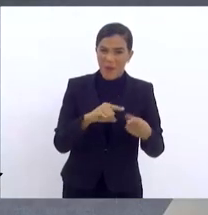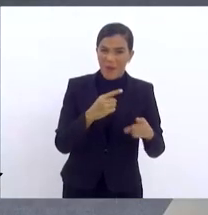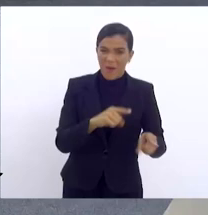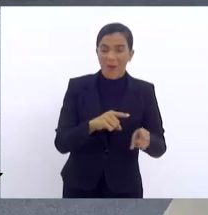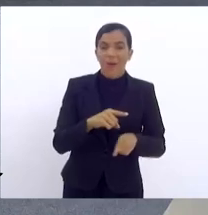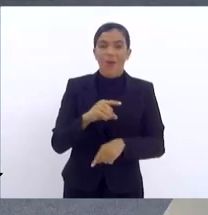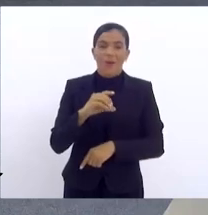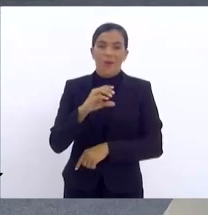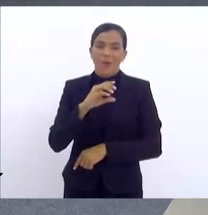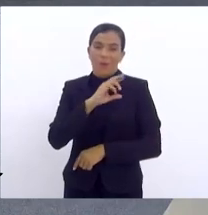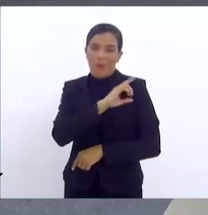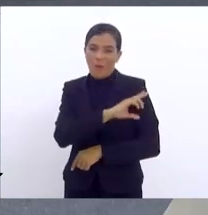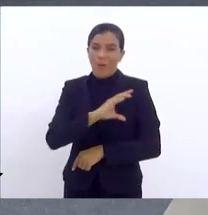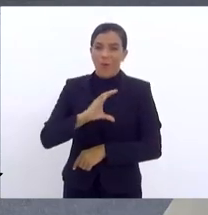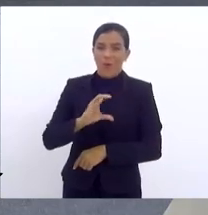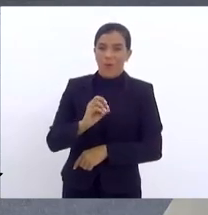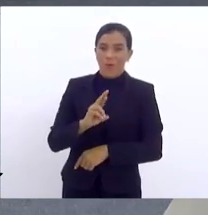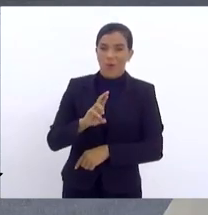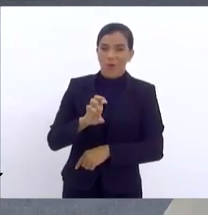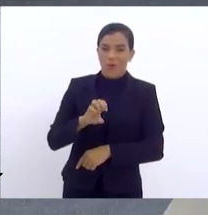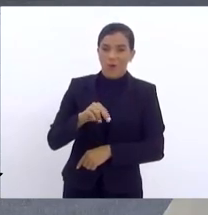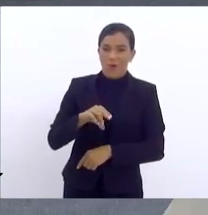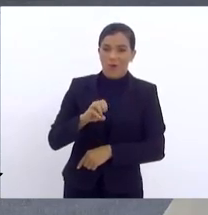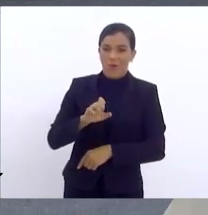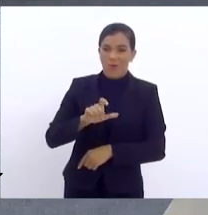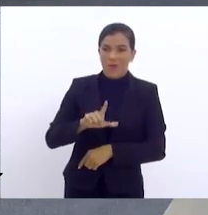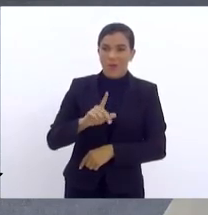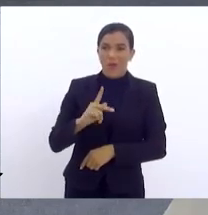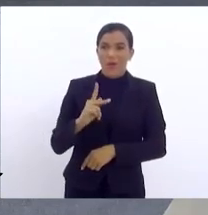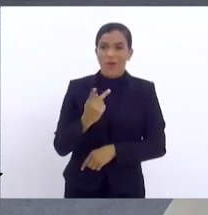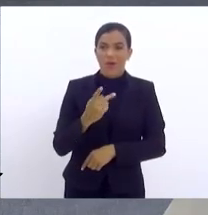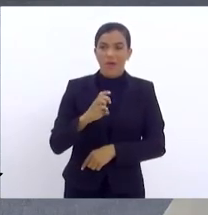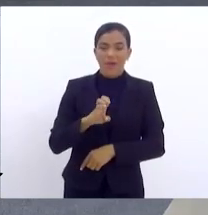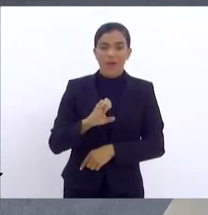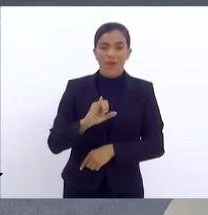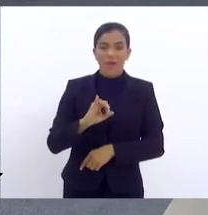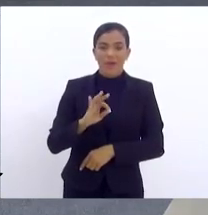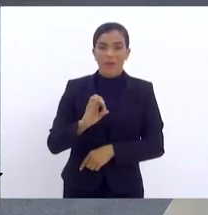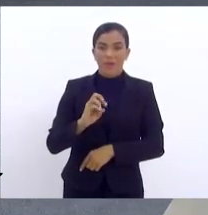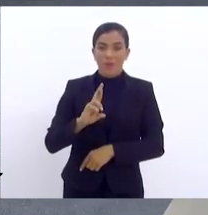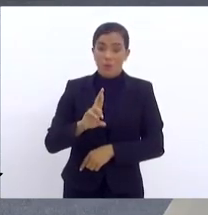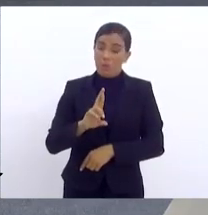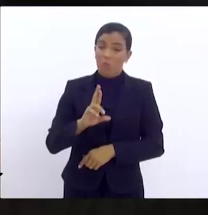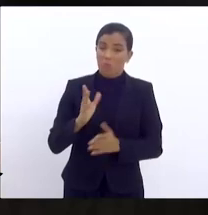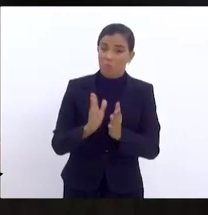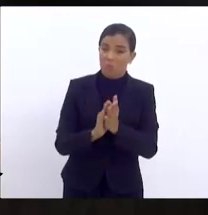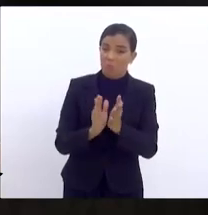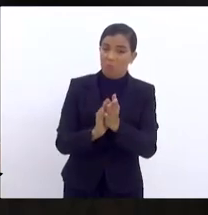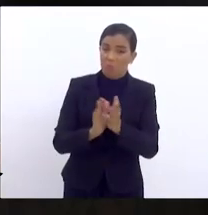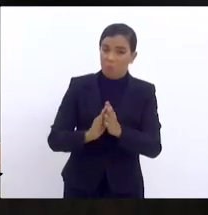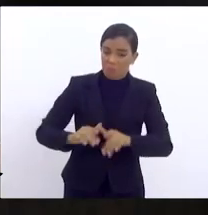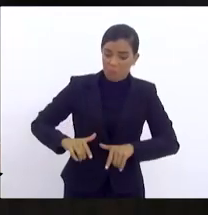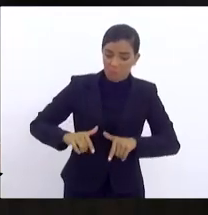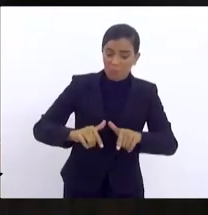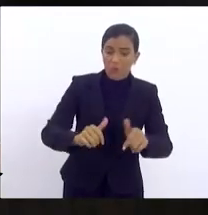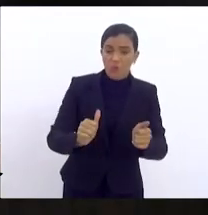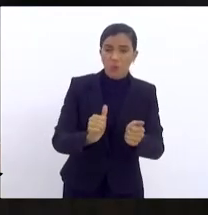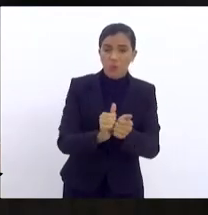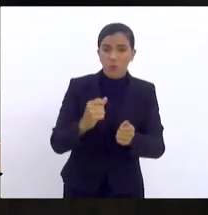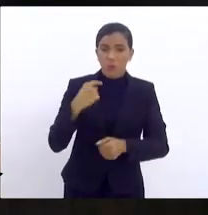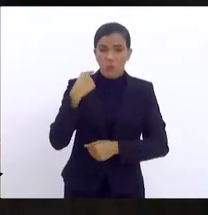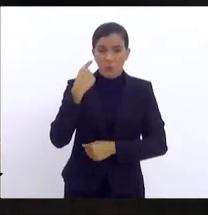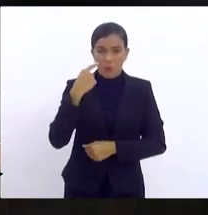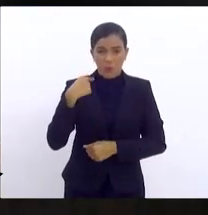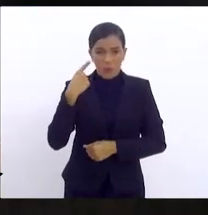a dizer que aonde eu quero aqui externar meu agradecimento Coronel pelas ações também fazendo junto com doutor